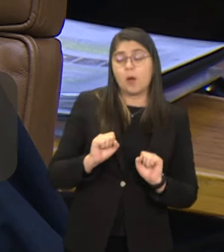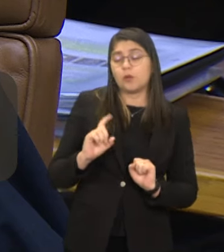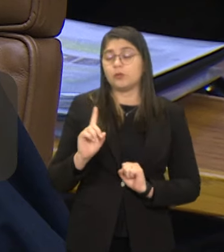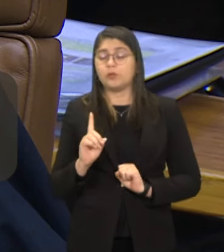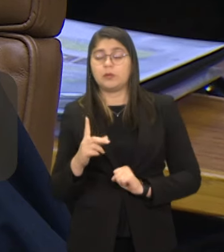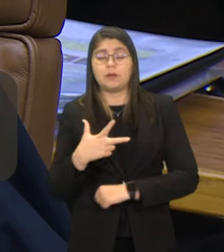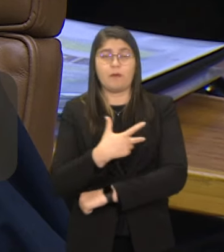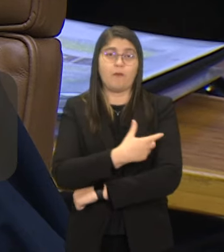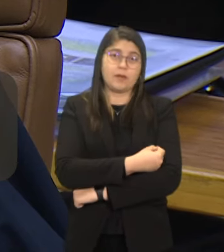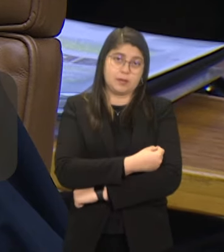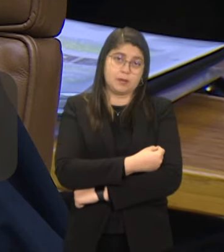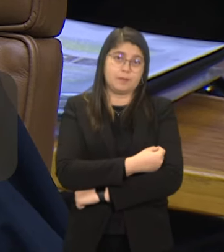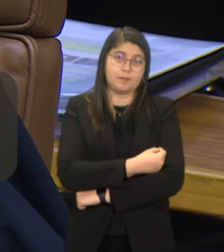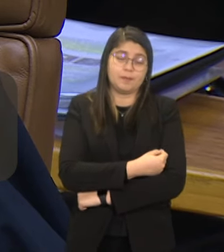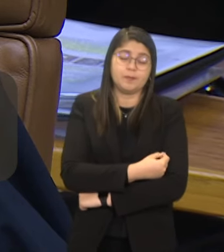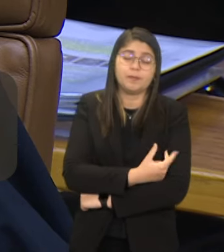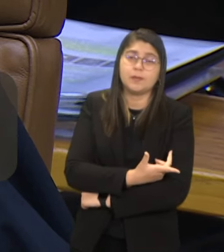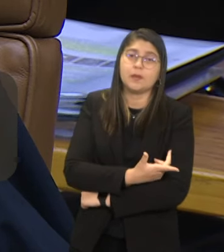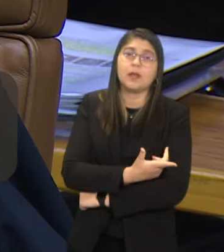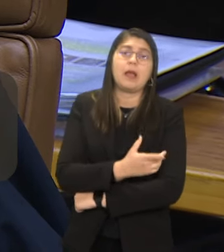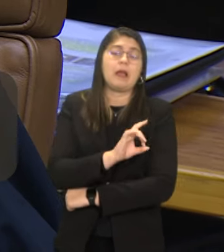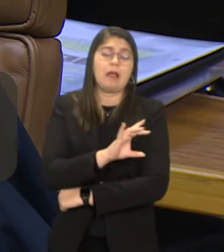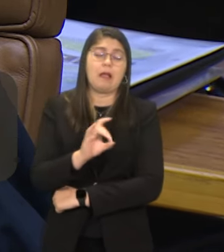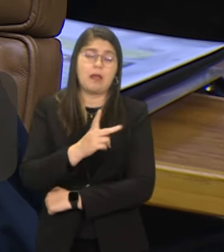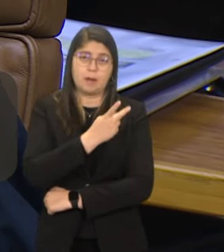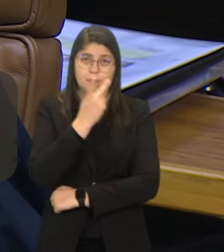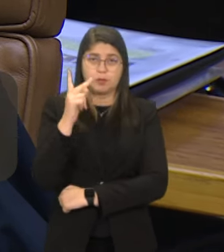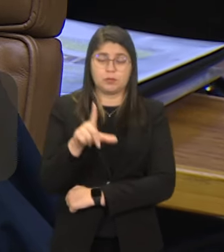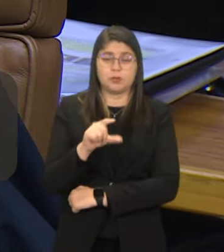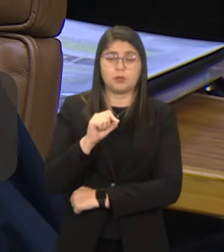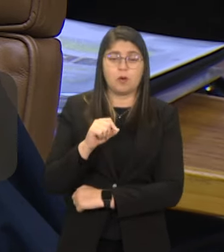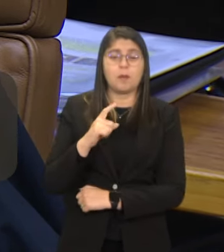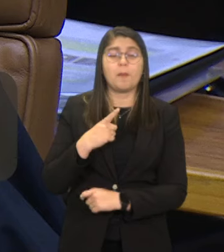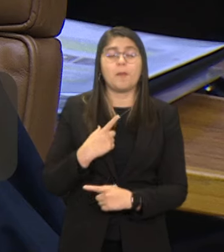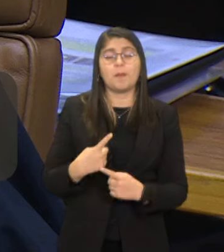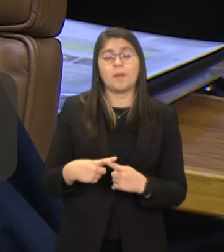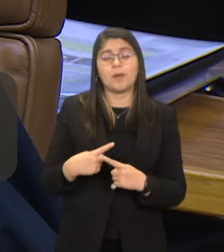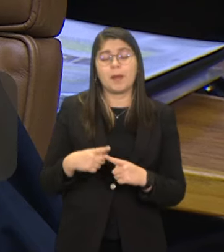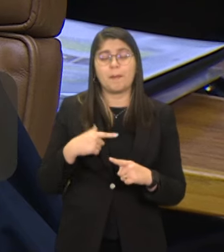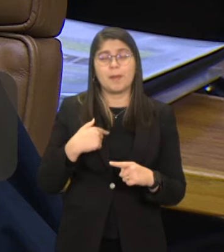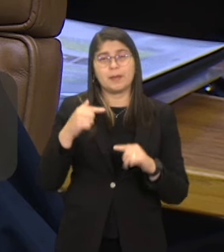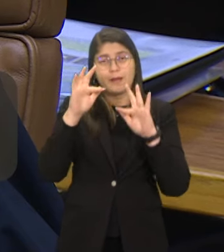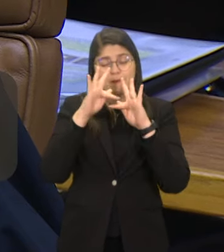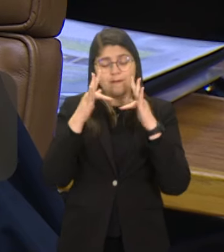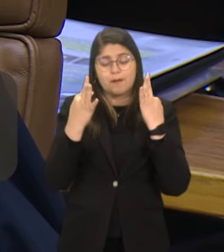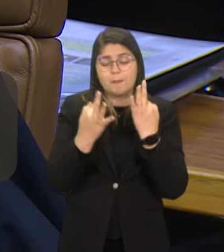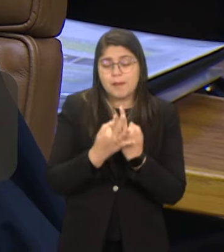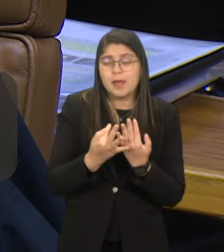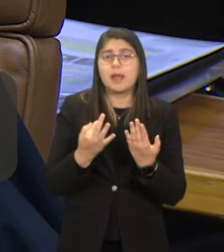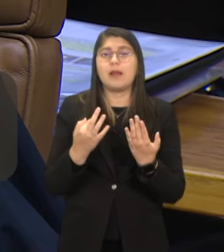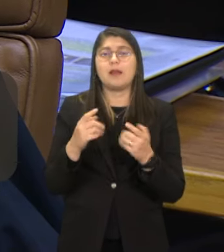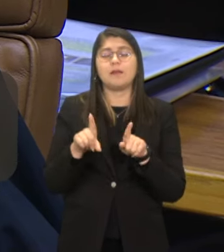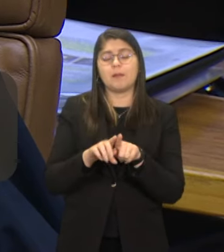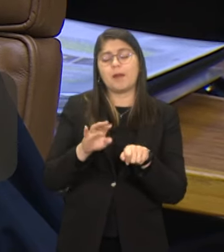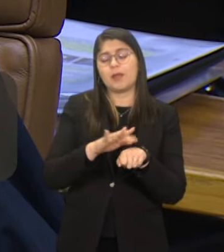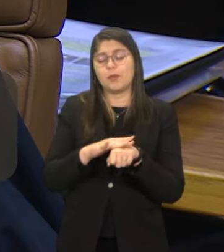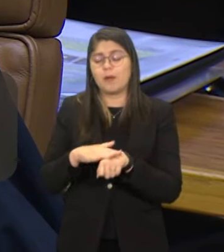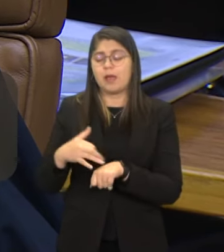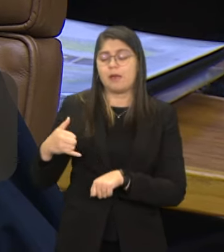vaciar, mormente análise do risco-benefício de cada indivíduo, dado seu histórico familiar, predisposição ao desenvolvimento de determinadas doenças, faixa